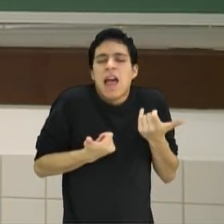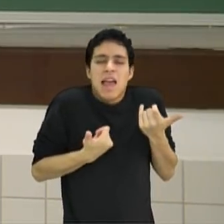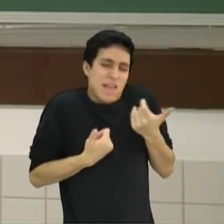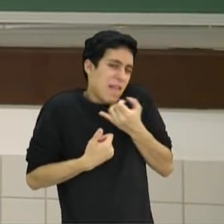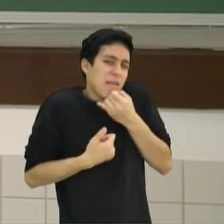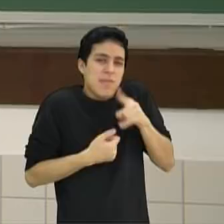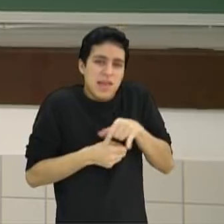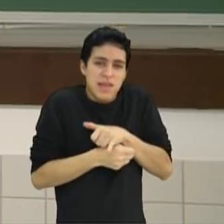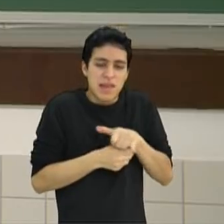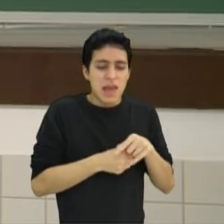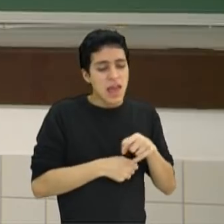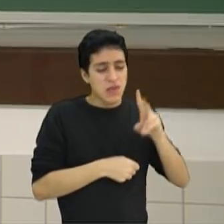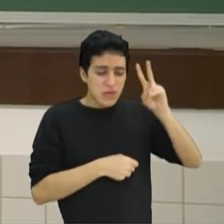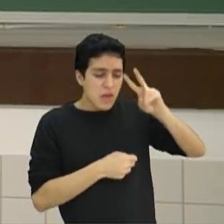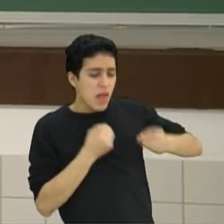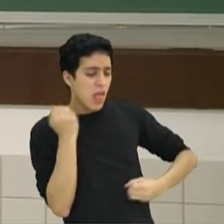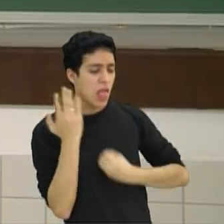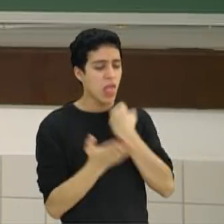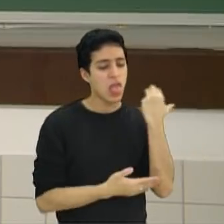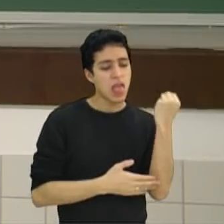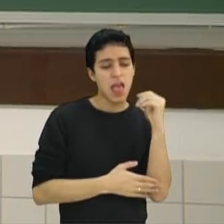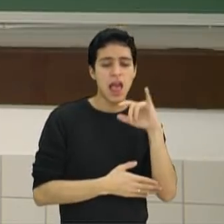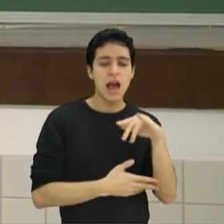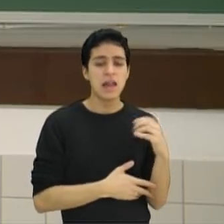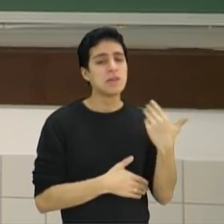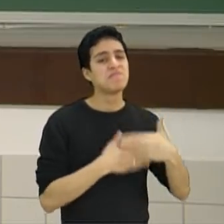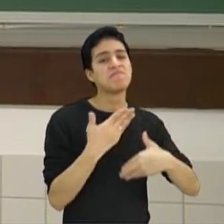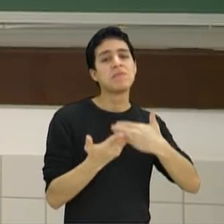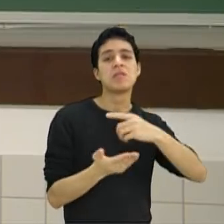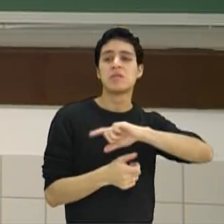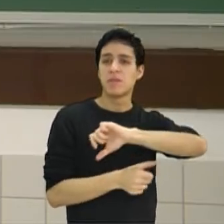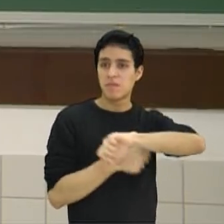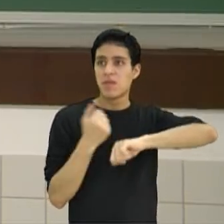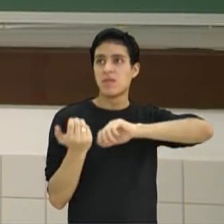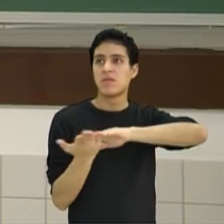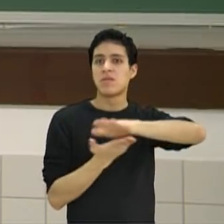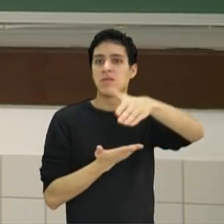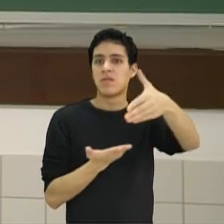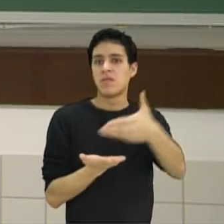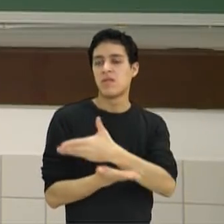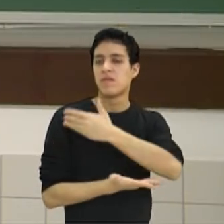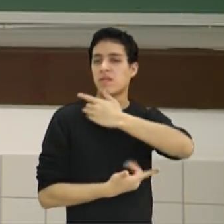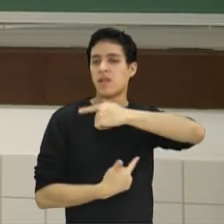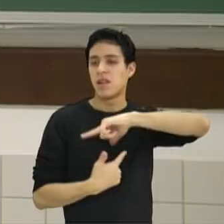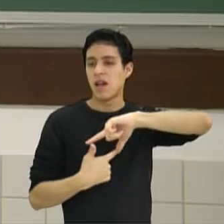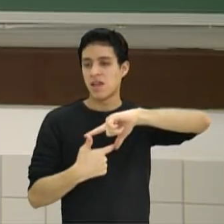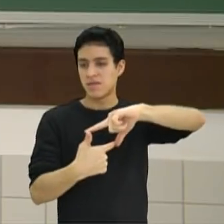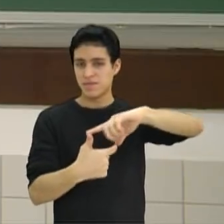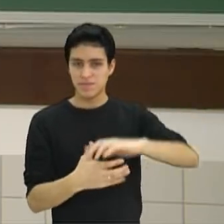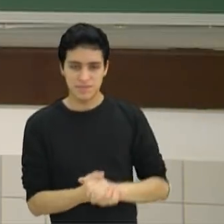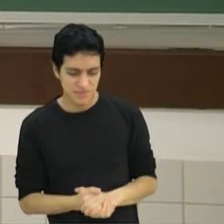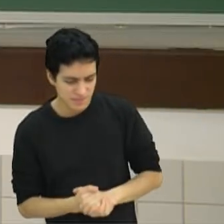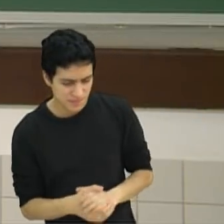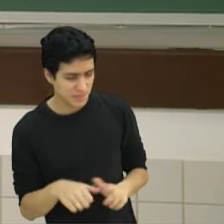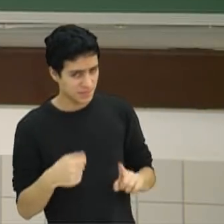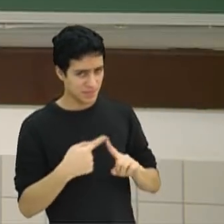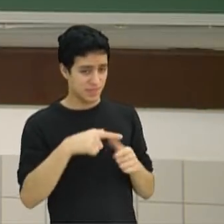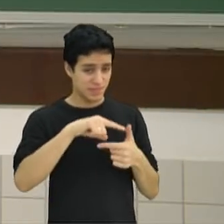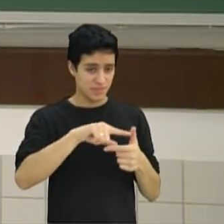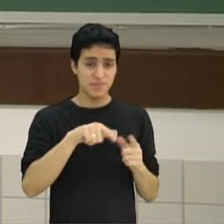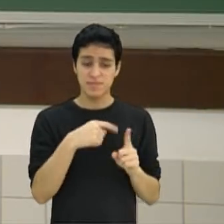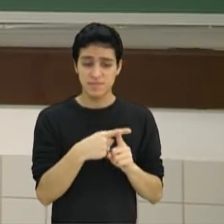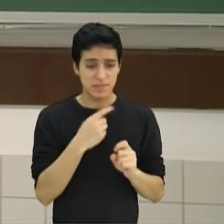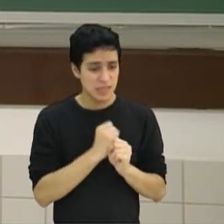Alice no País das Maravilhas. E depois disso veio a se tornar o clássico, que ela justifica por que é um clássico, porque ele